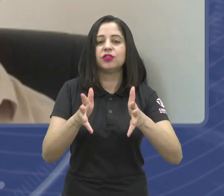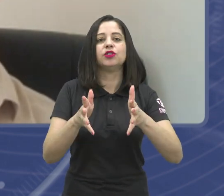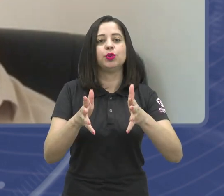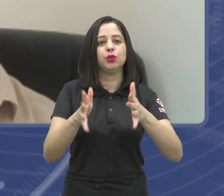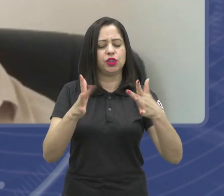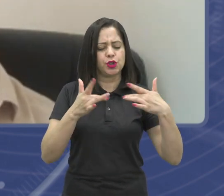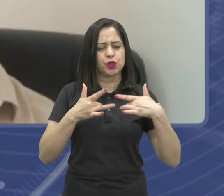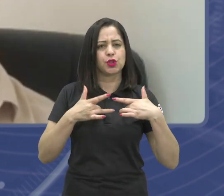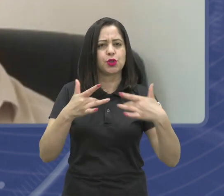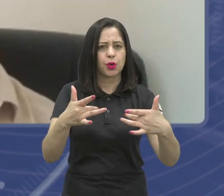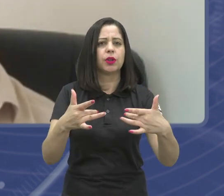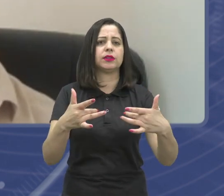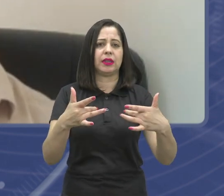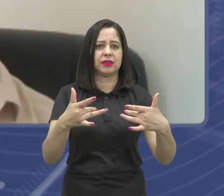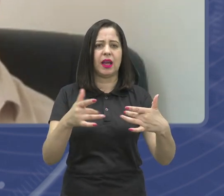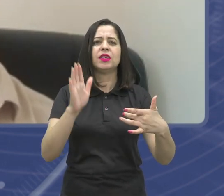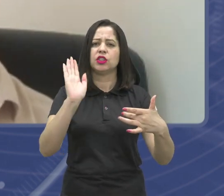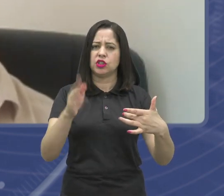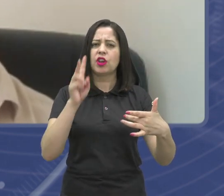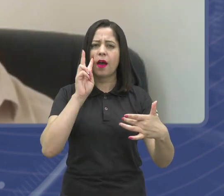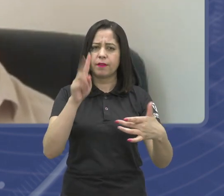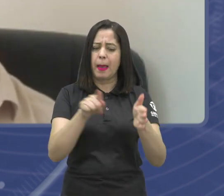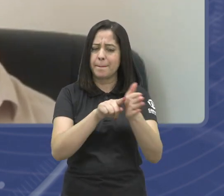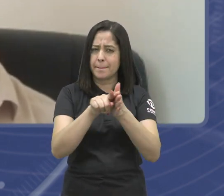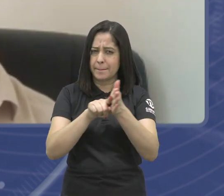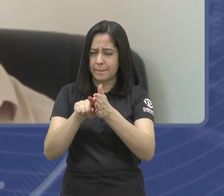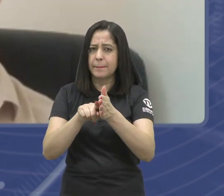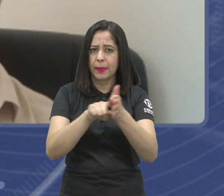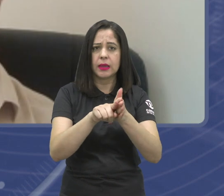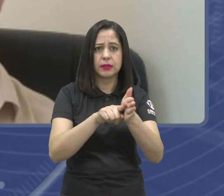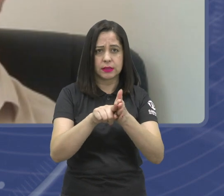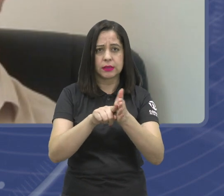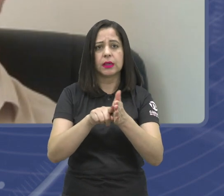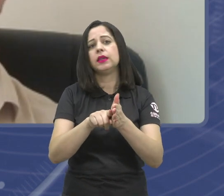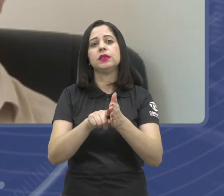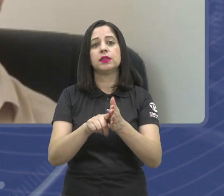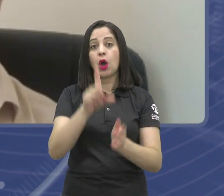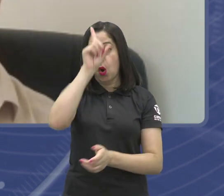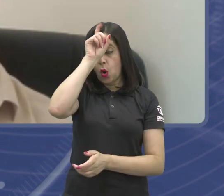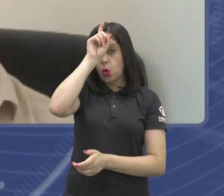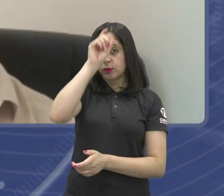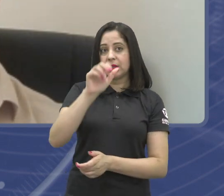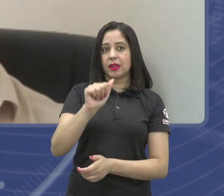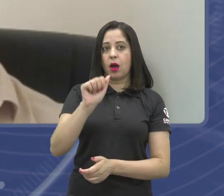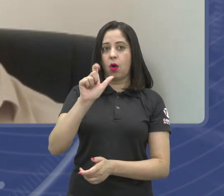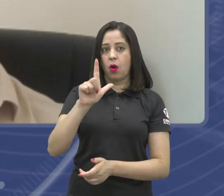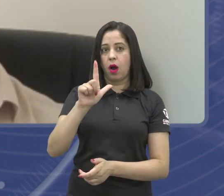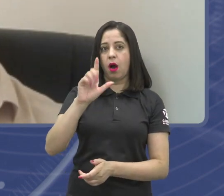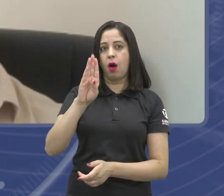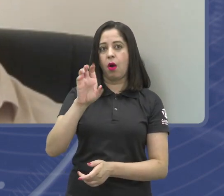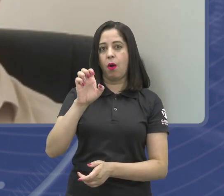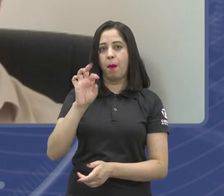Há vários diálogos, várias pesquisas relacionadas, inclusive saiu uma recentemente do Hospital Albert Einstein falando sobre